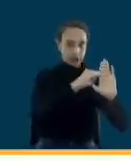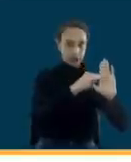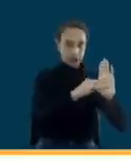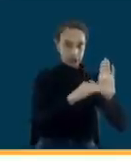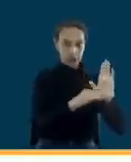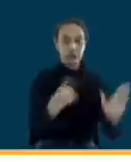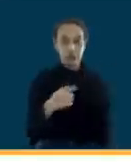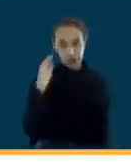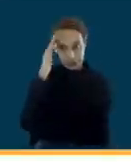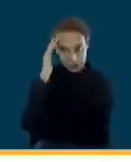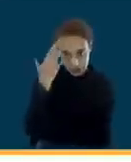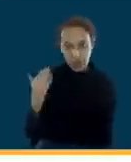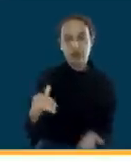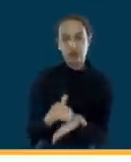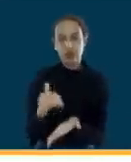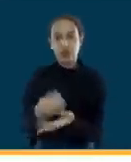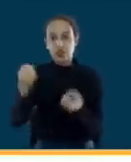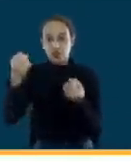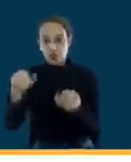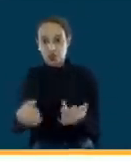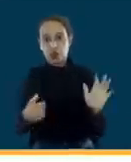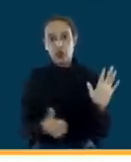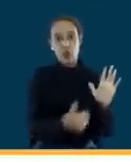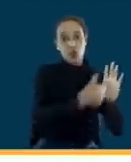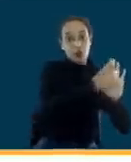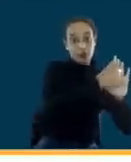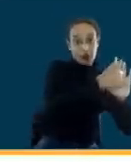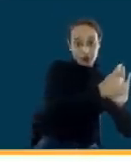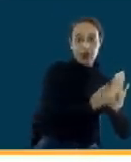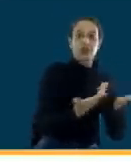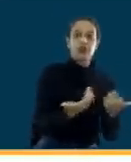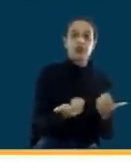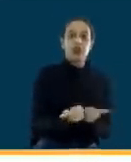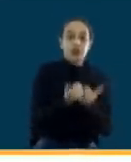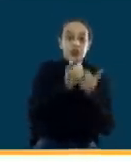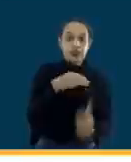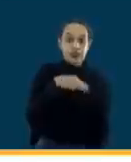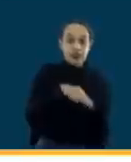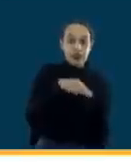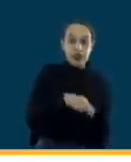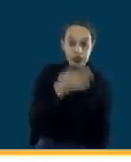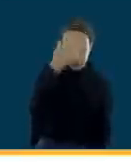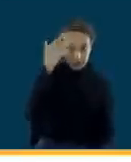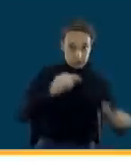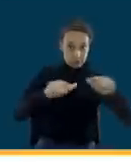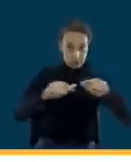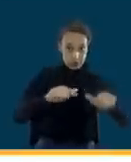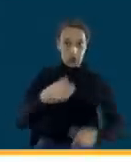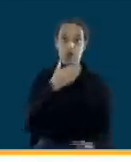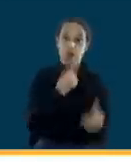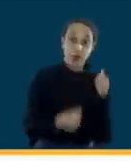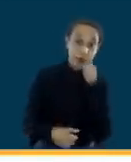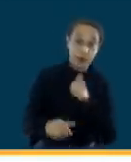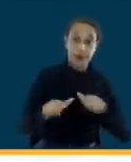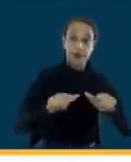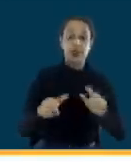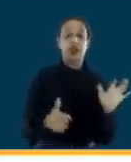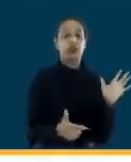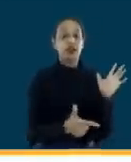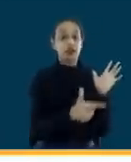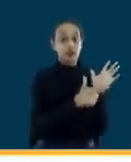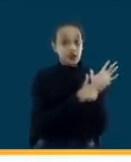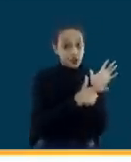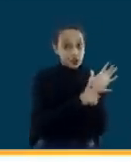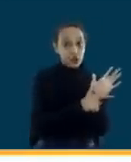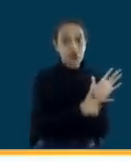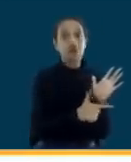que o inciso 1 fica para os estados, que é o auxílio emergencial para os trabalhadores e trabalhadoras, e o inciso 2 fica para os municípios e